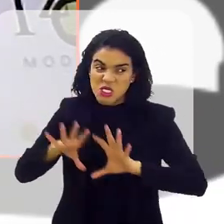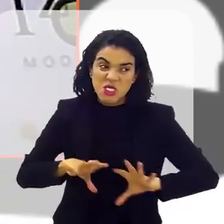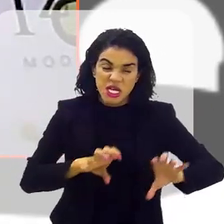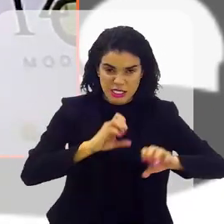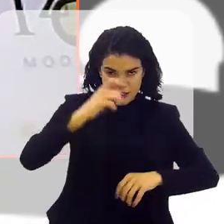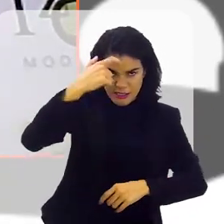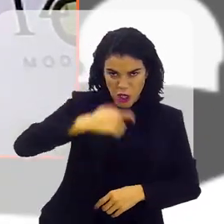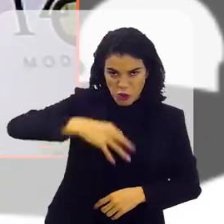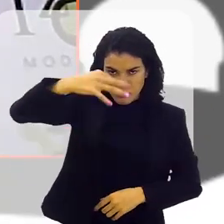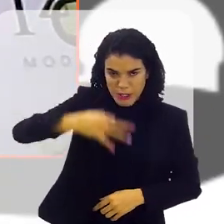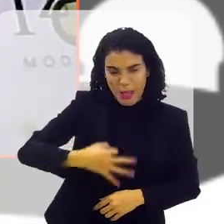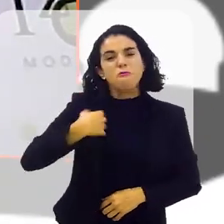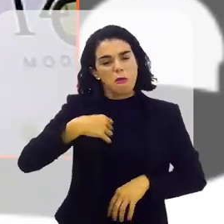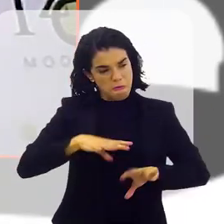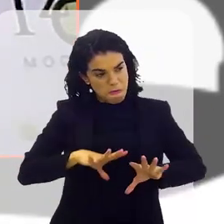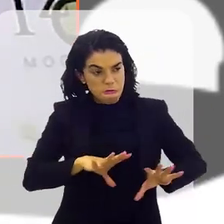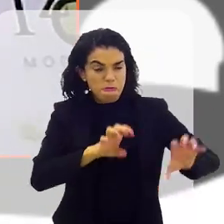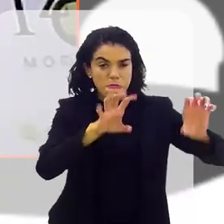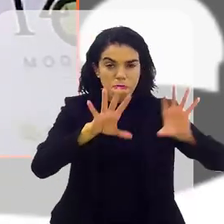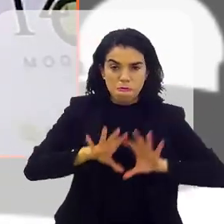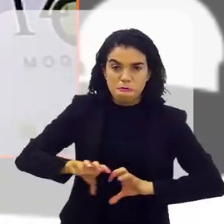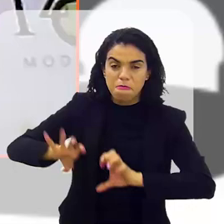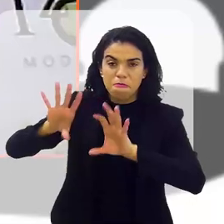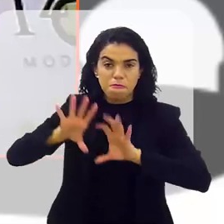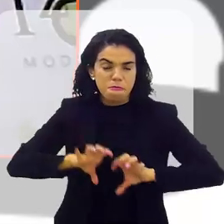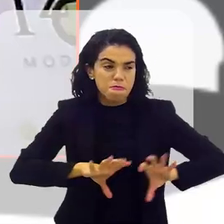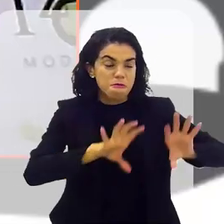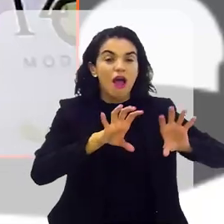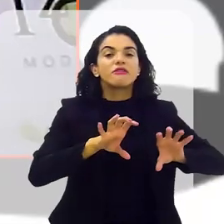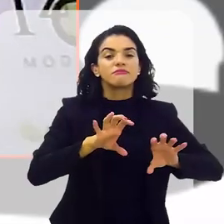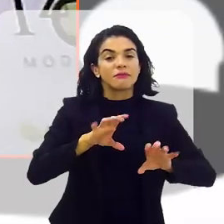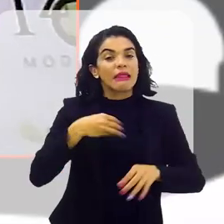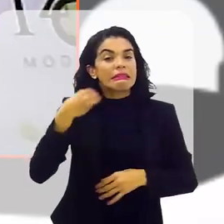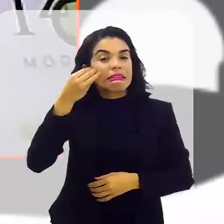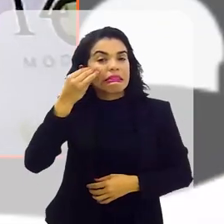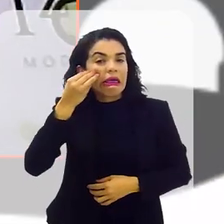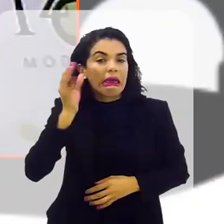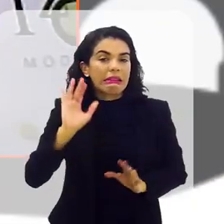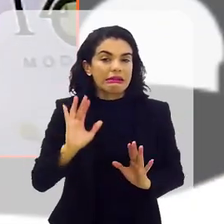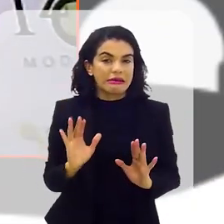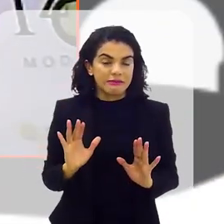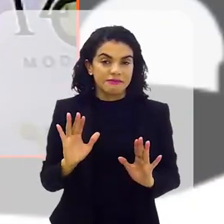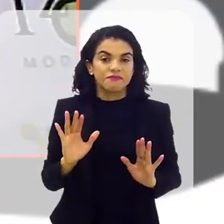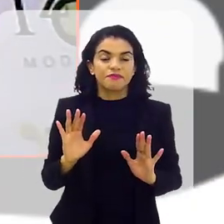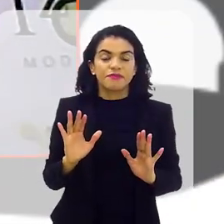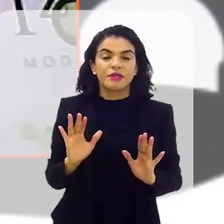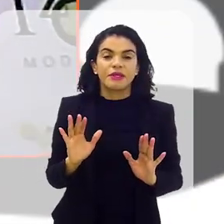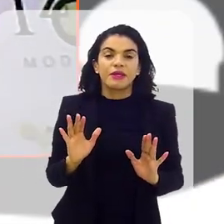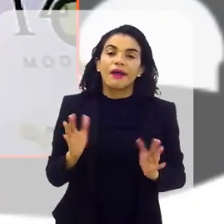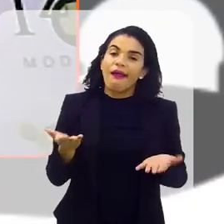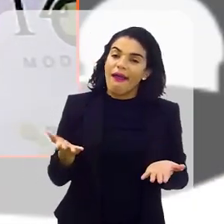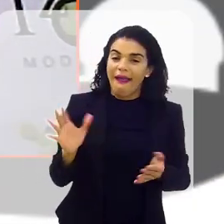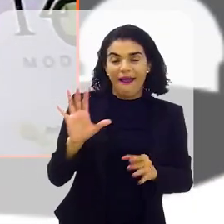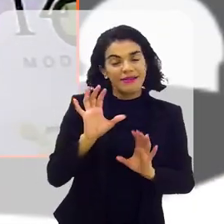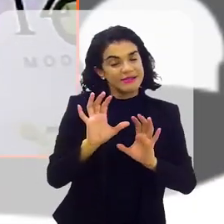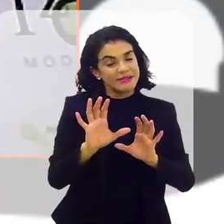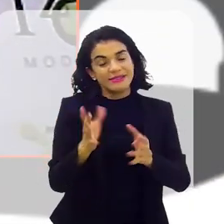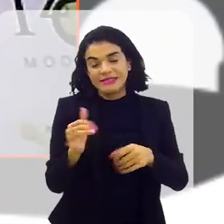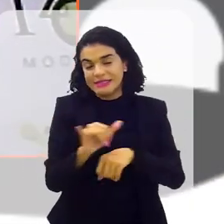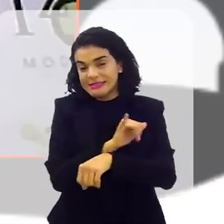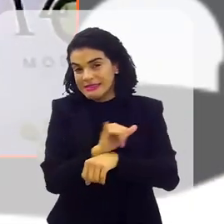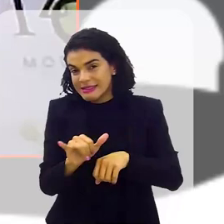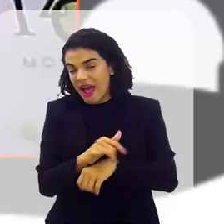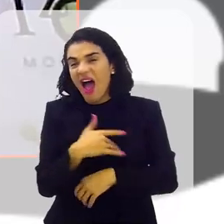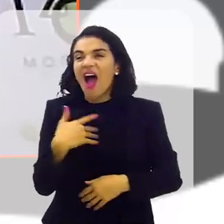tô dentro do meu direito eu tô brigando mesmo e a gente vai e a luta e tenta entendeu então assim é dessa forma